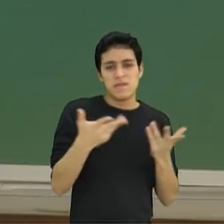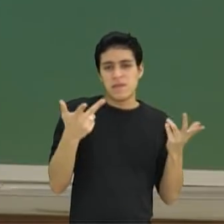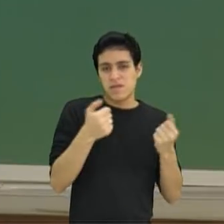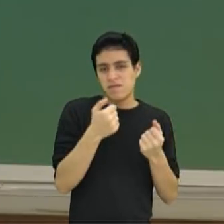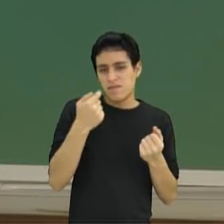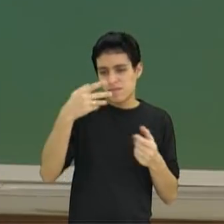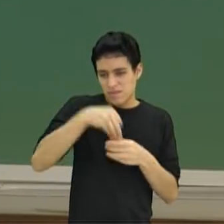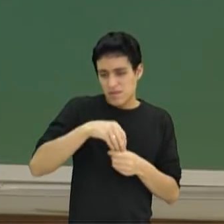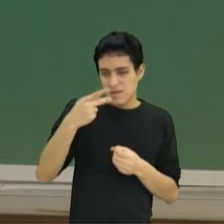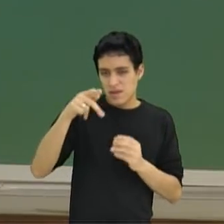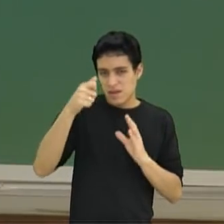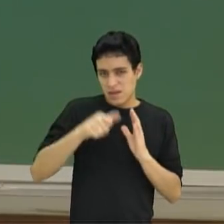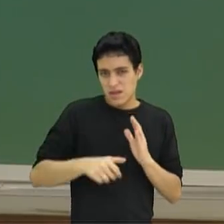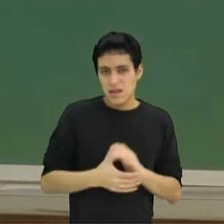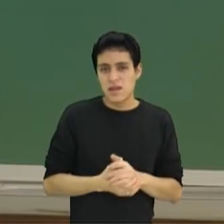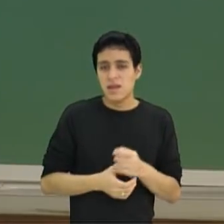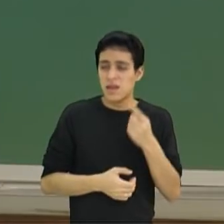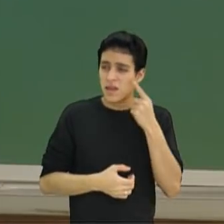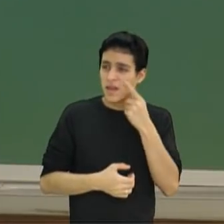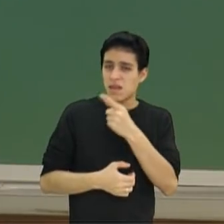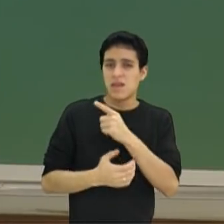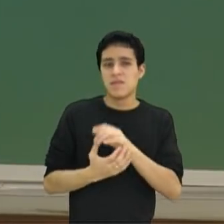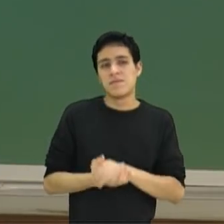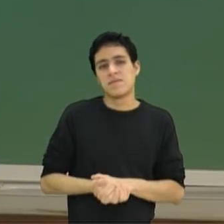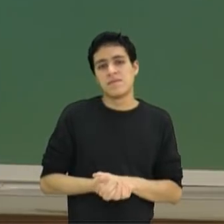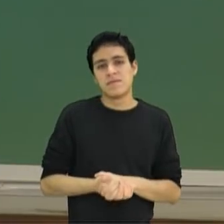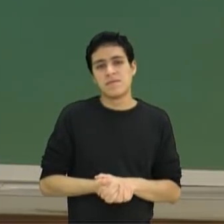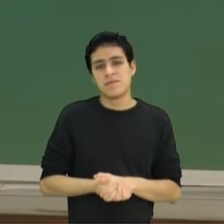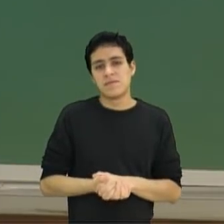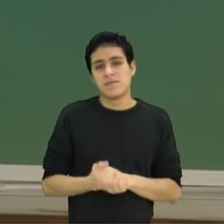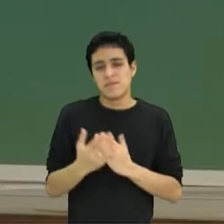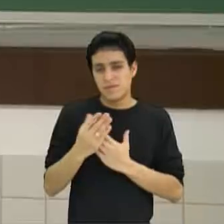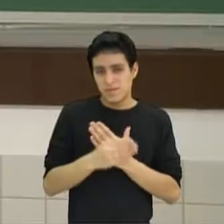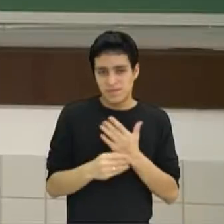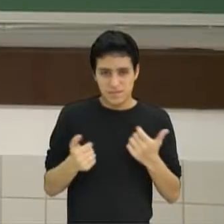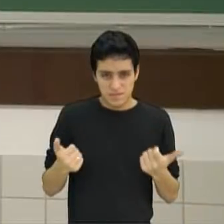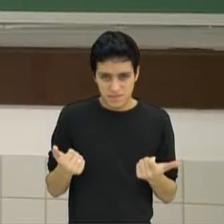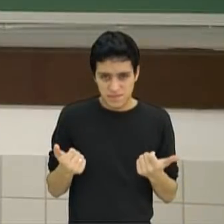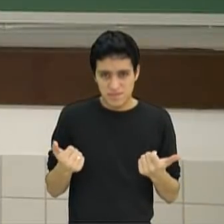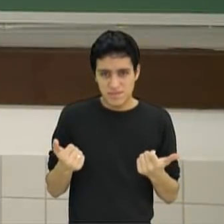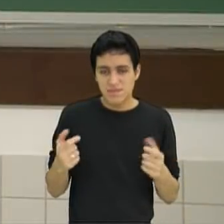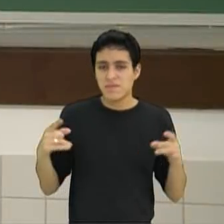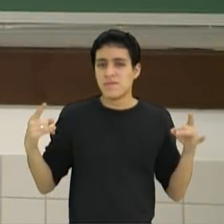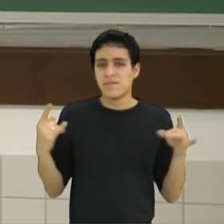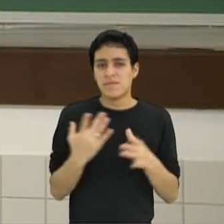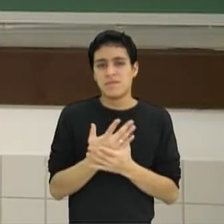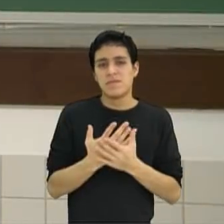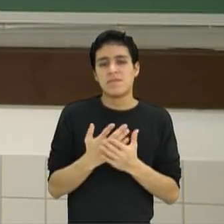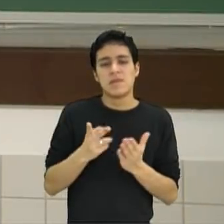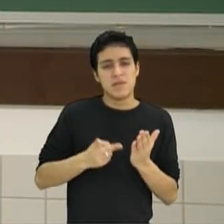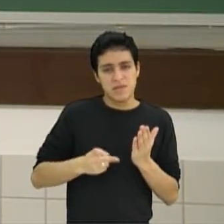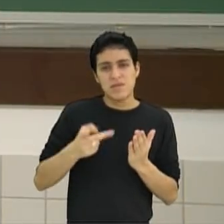ensaio. Temos as referências do nosso material. Agora sim, estamos no fim.